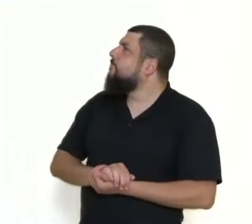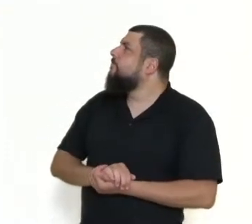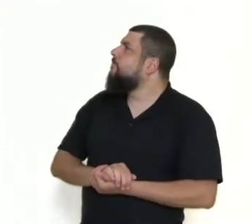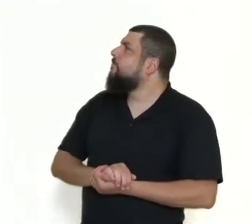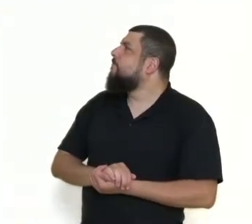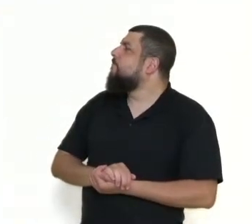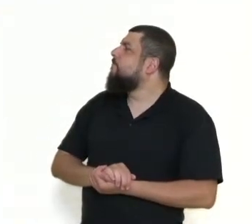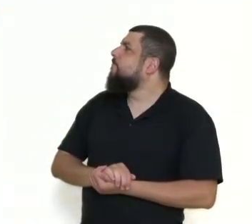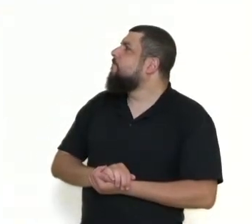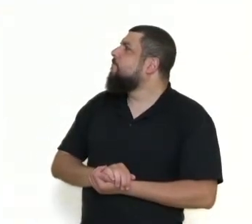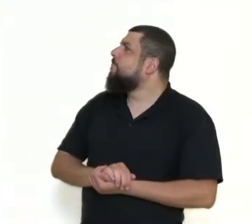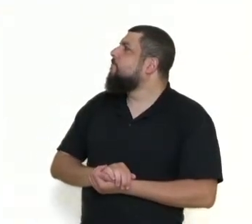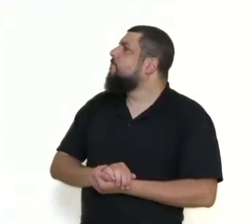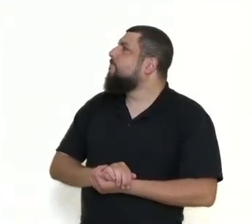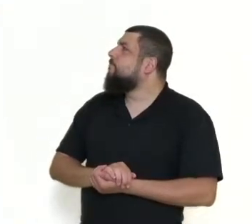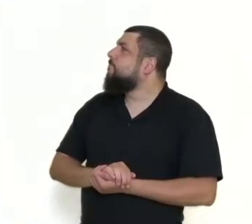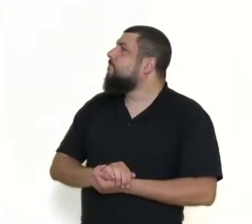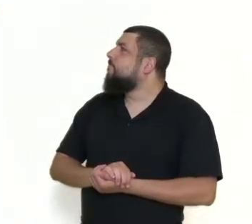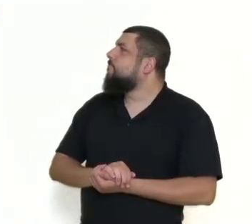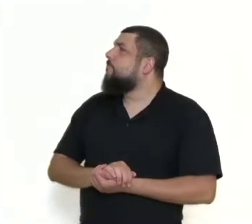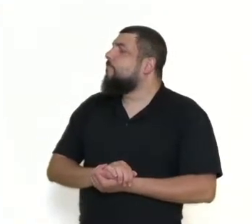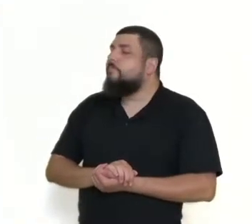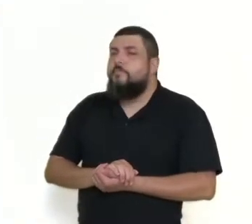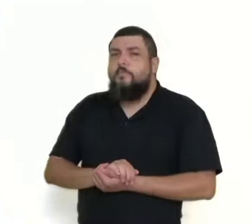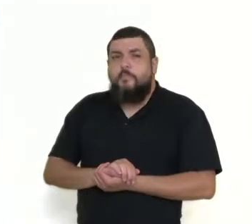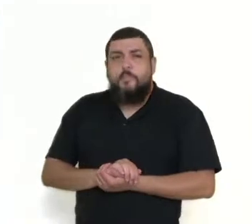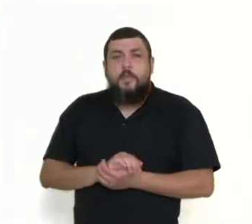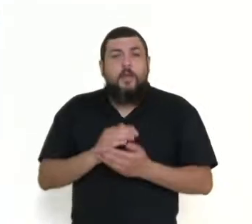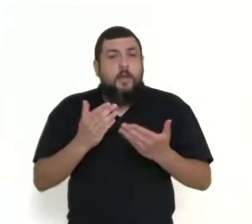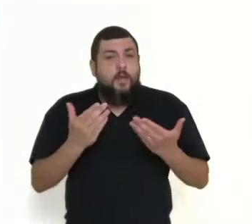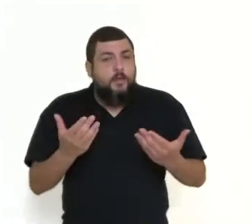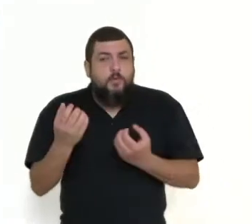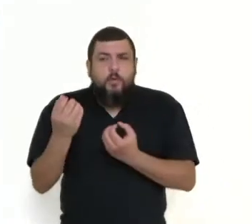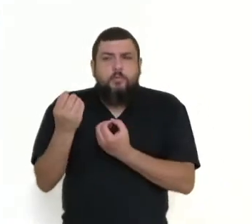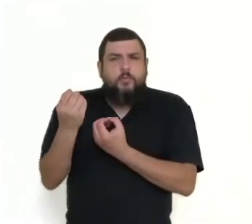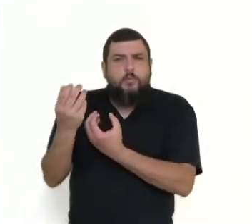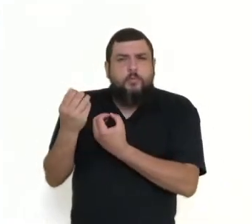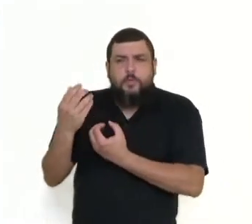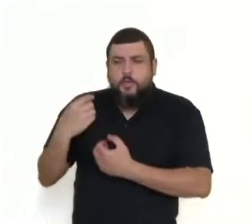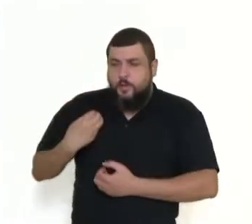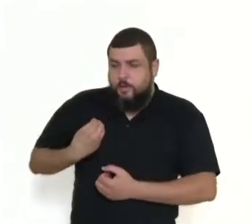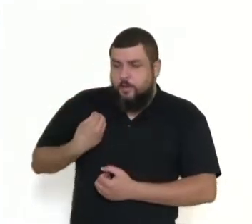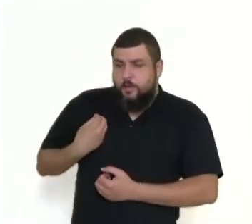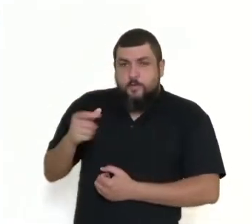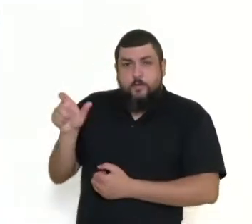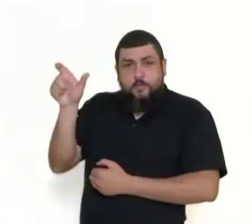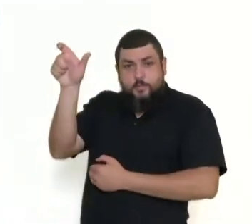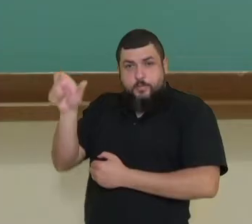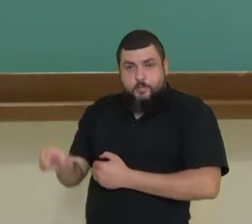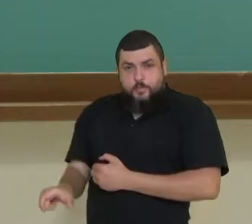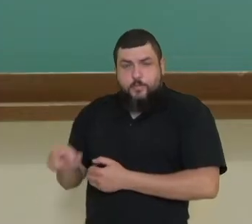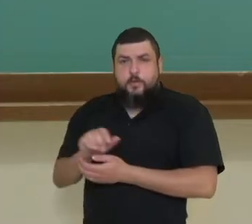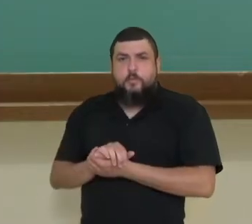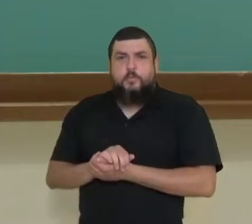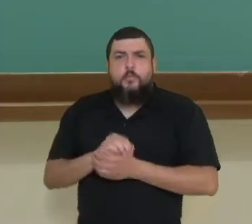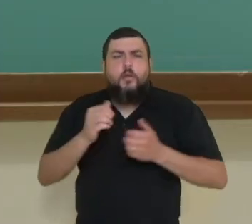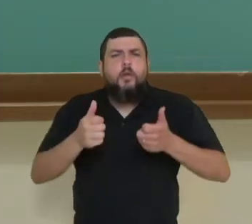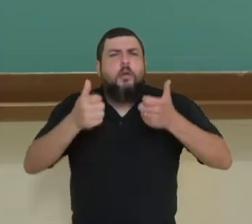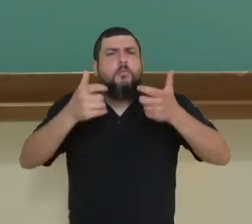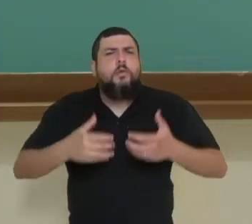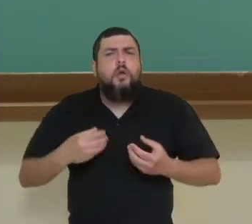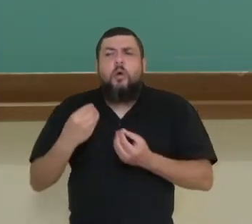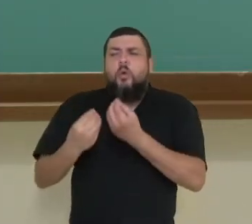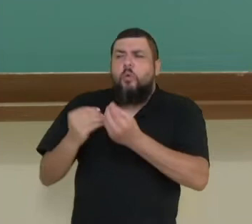Conjunto de informações, então, sobre a vida de alguém, basicamente, você vai falar da vida, da infância,